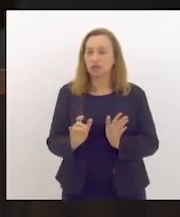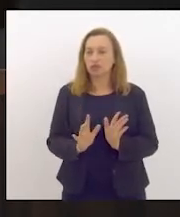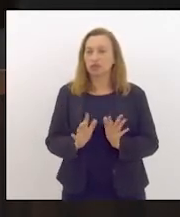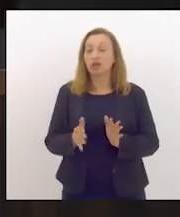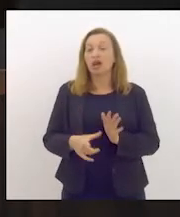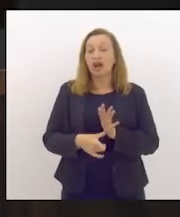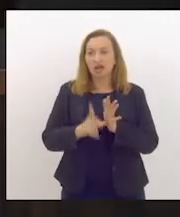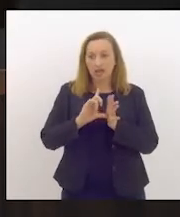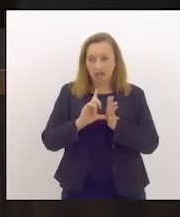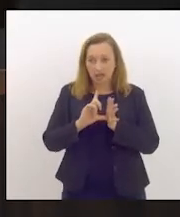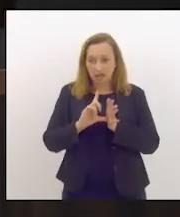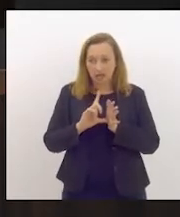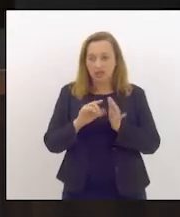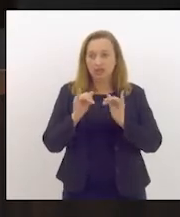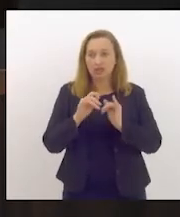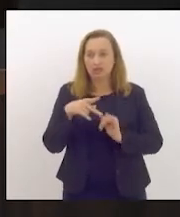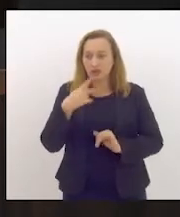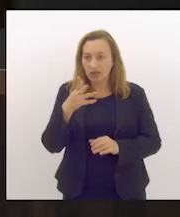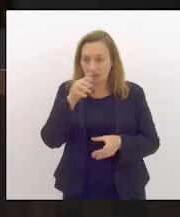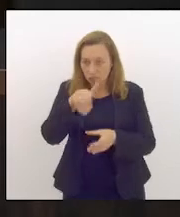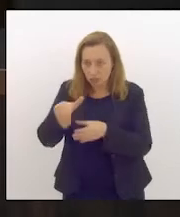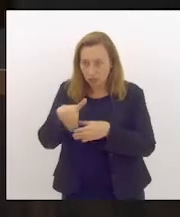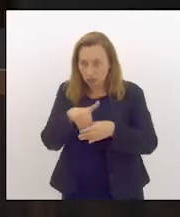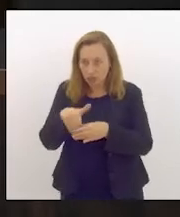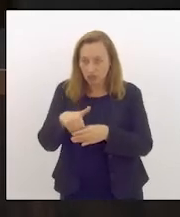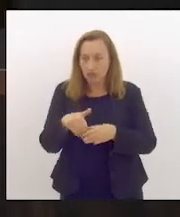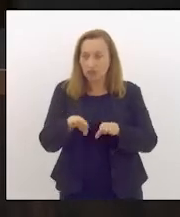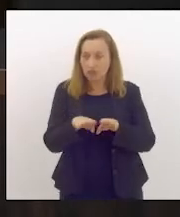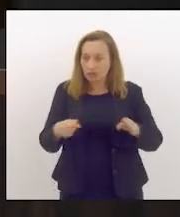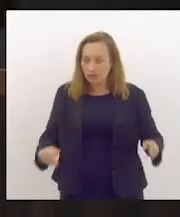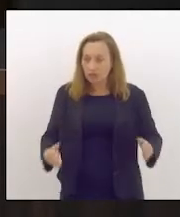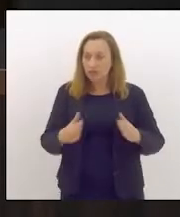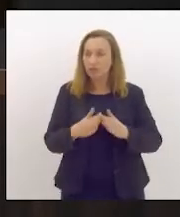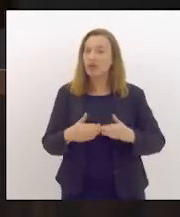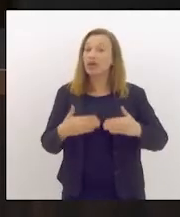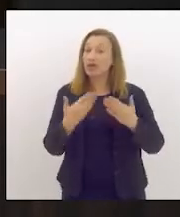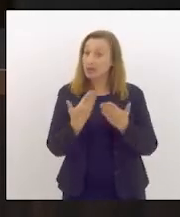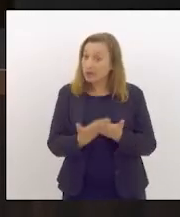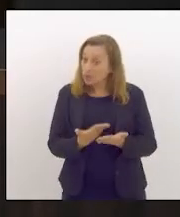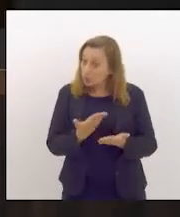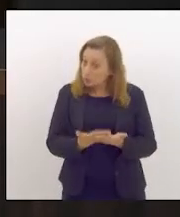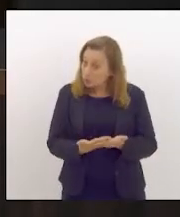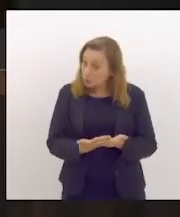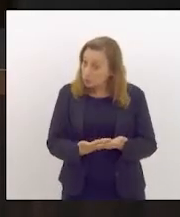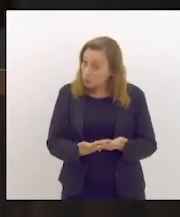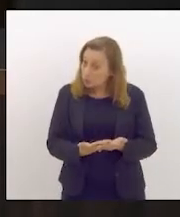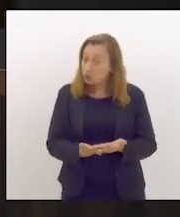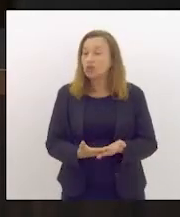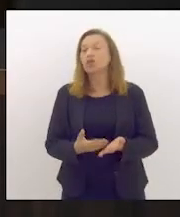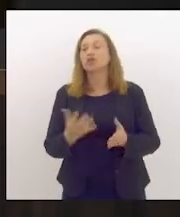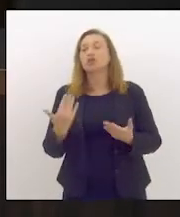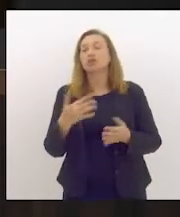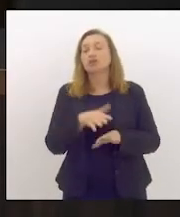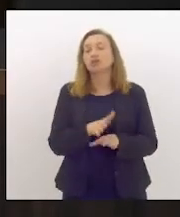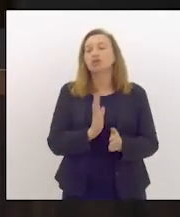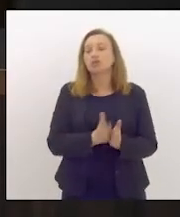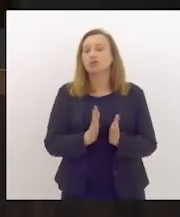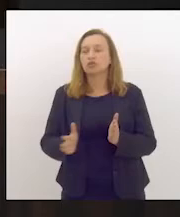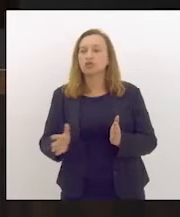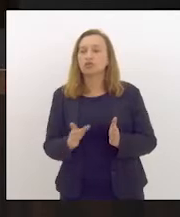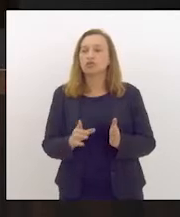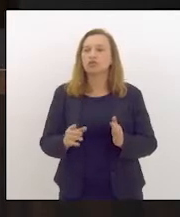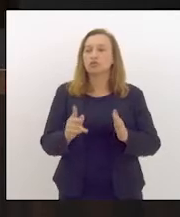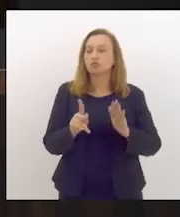dia presidência antes de passar a tecla das os Devotos a sobremesa requerimentos É que a inclusão na ordem do dia